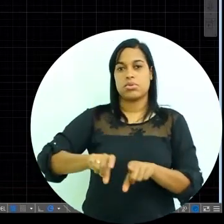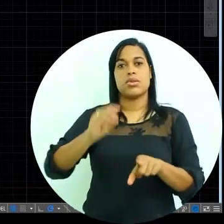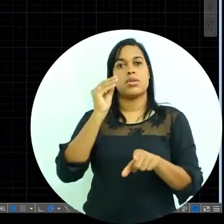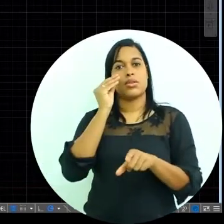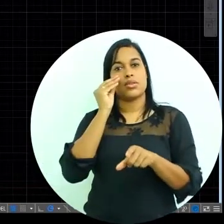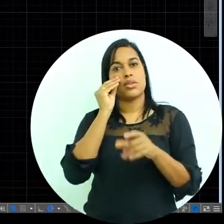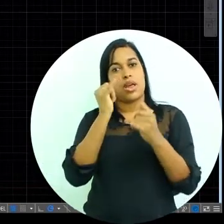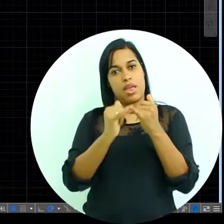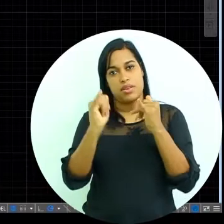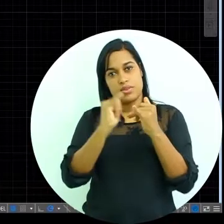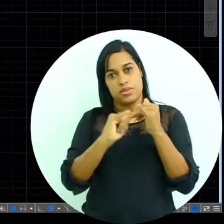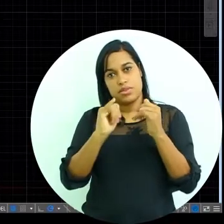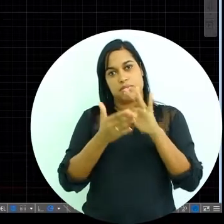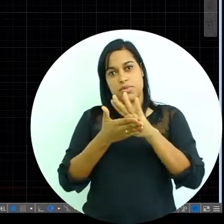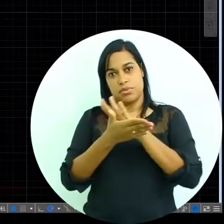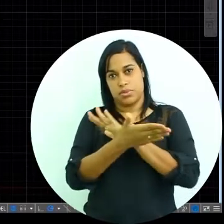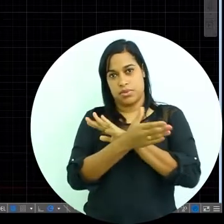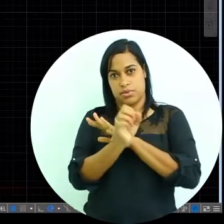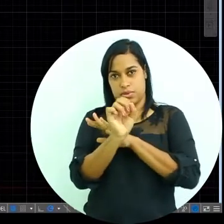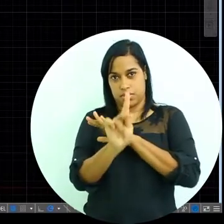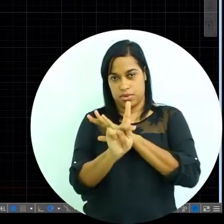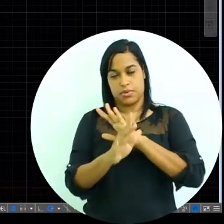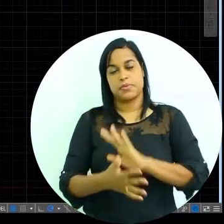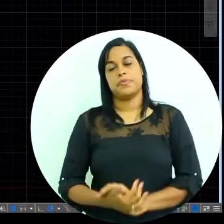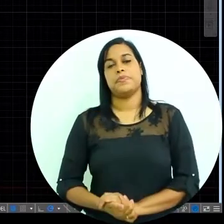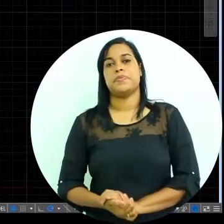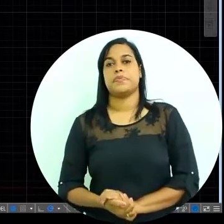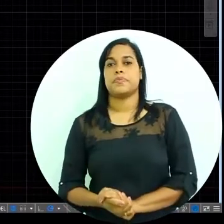definir depois as espessuras de linha para impressão.